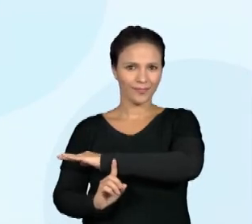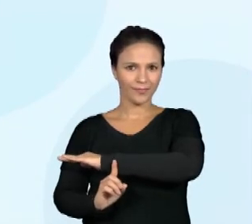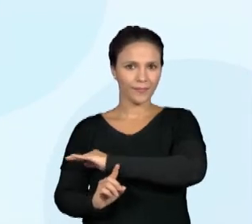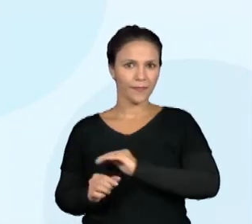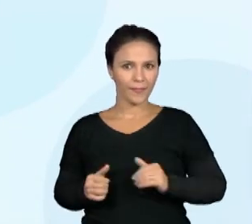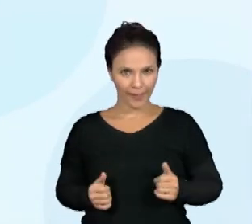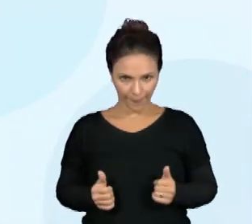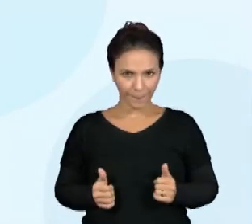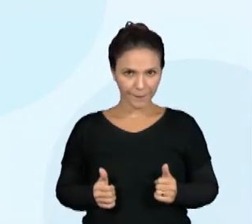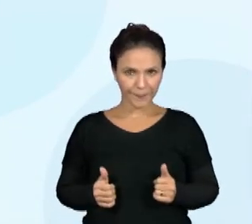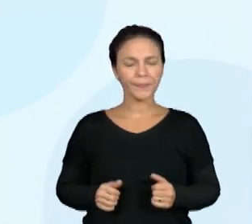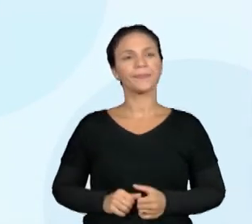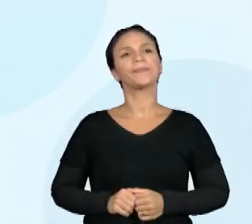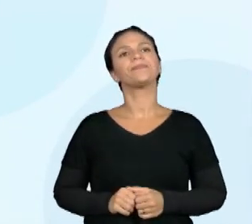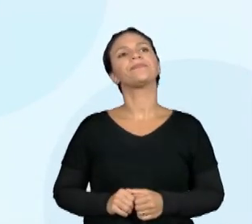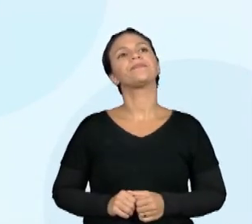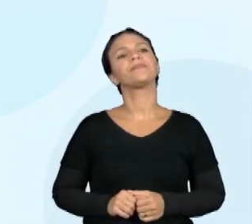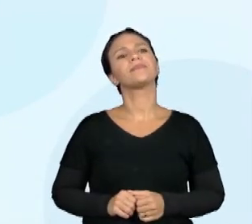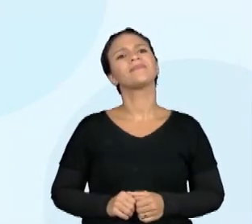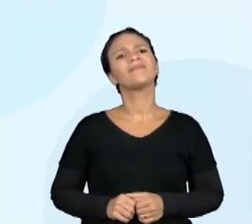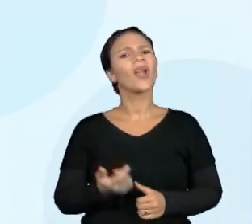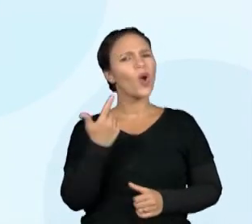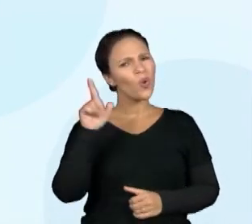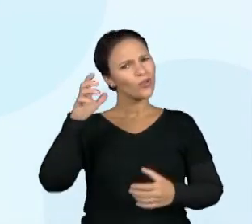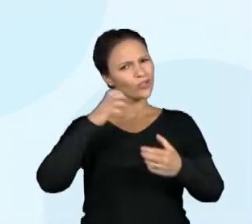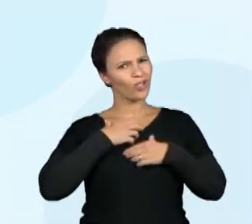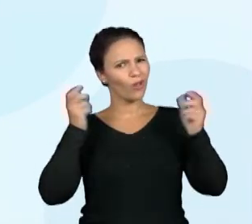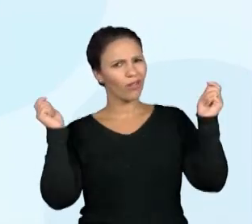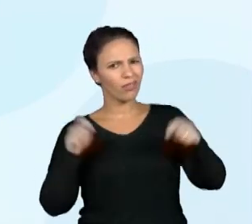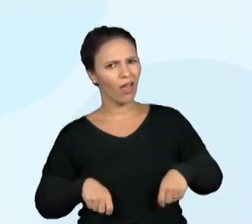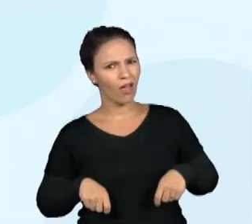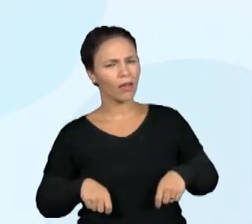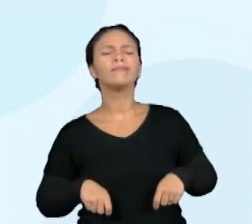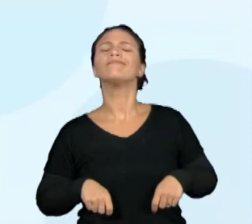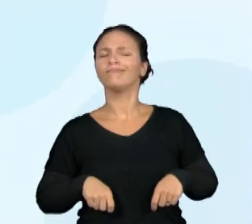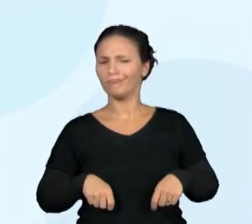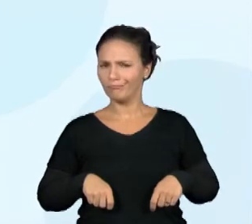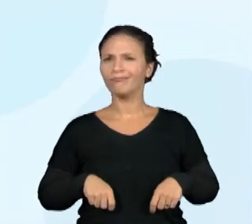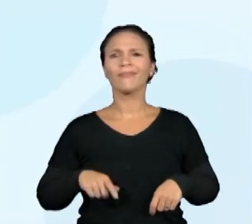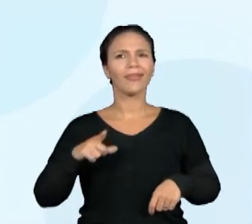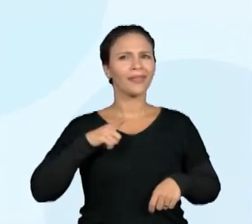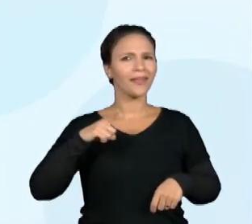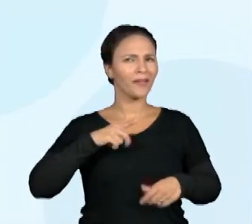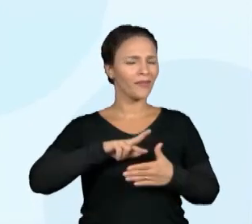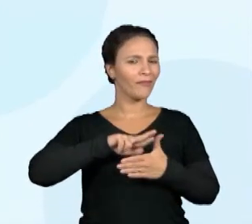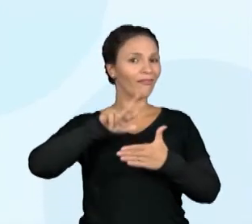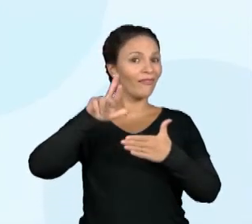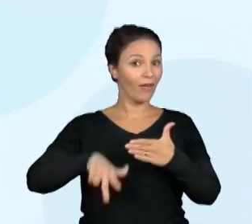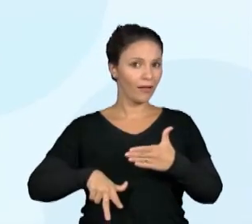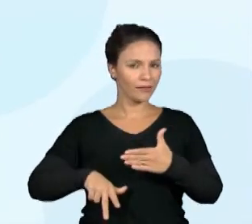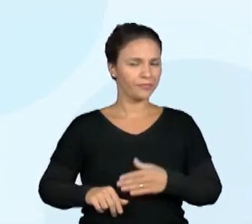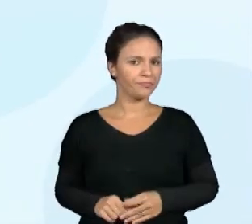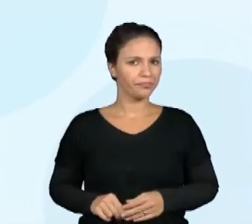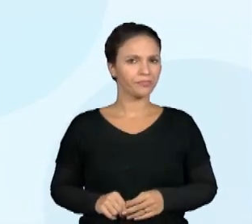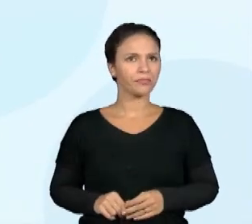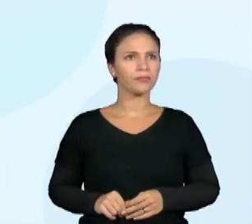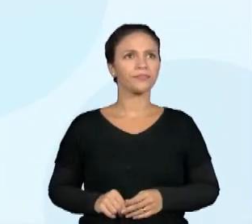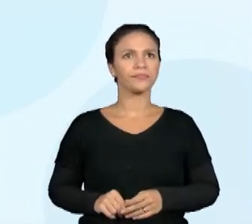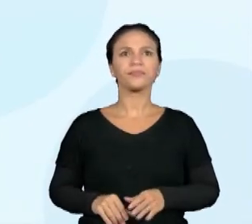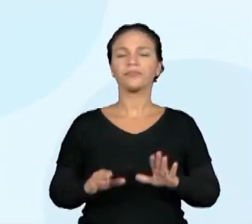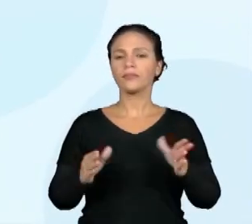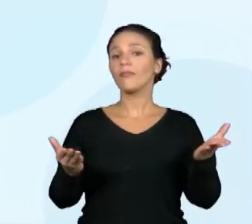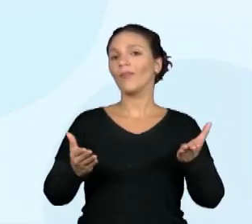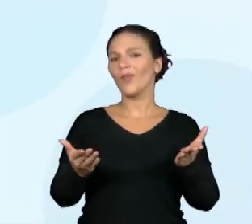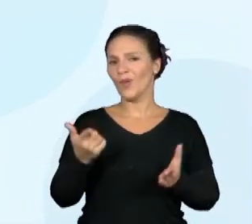tá bom? Tem outro jeito de fazer, professora? Tem outro jeito de fazer. Olha